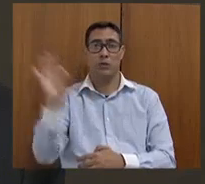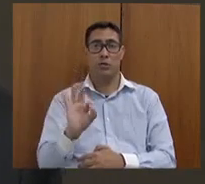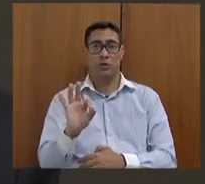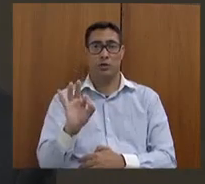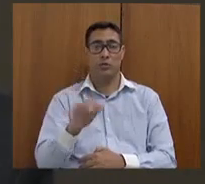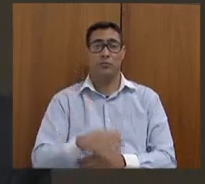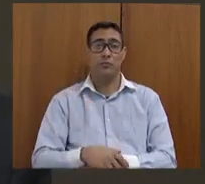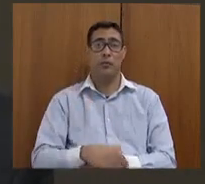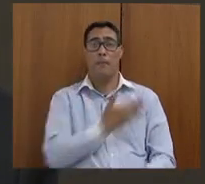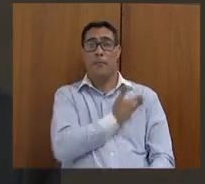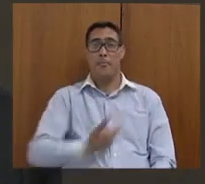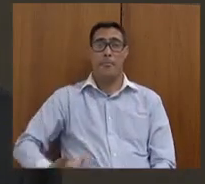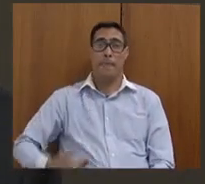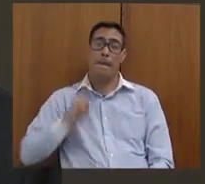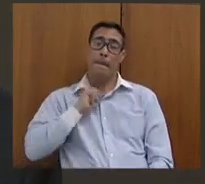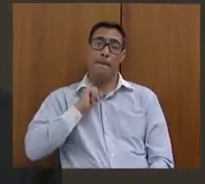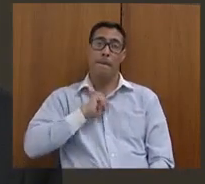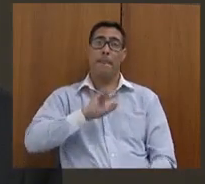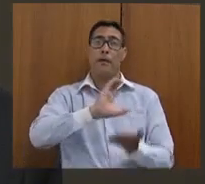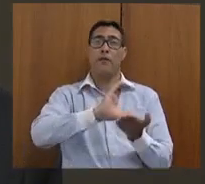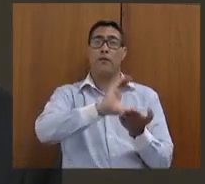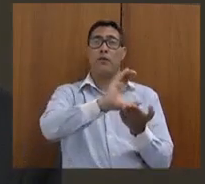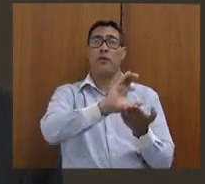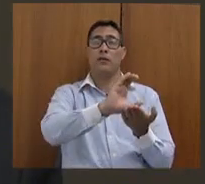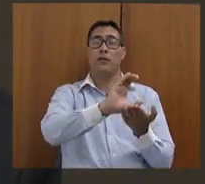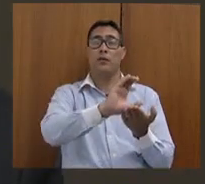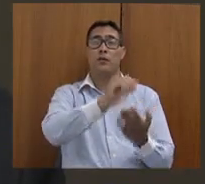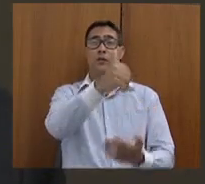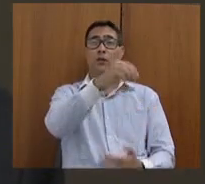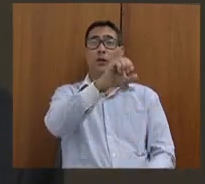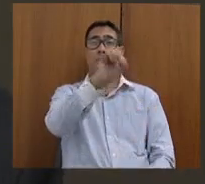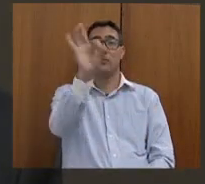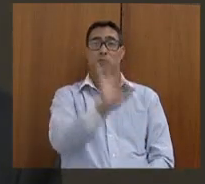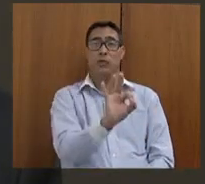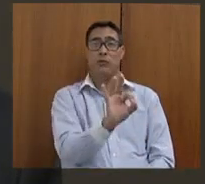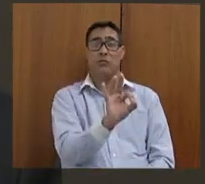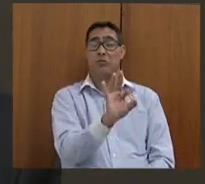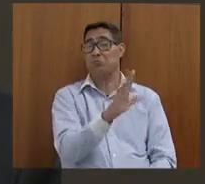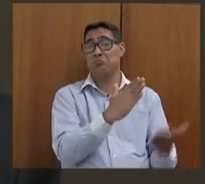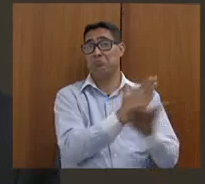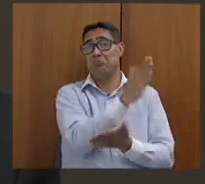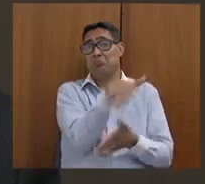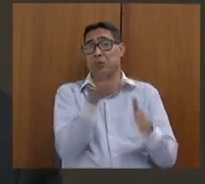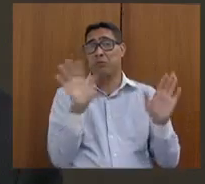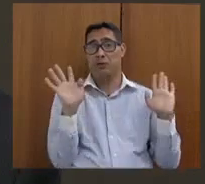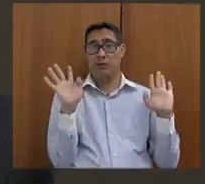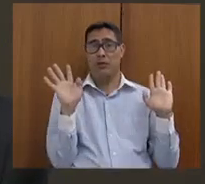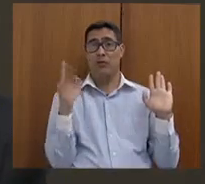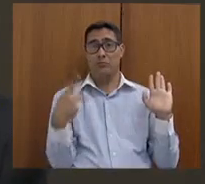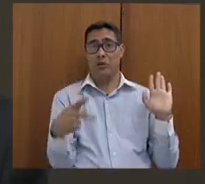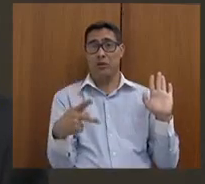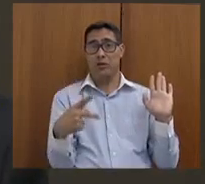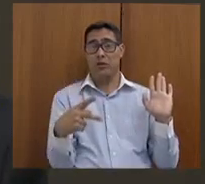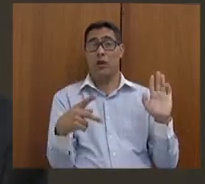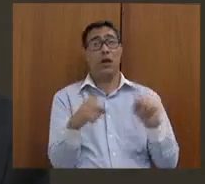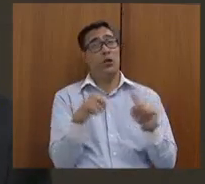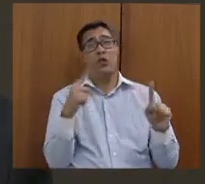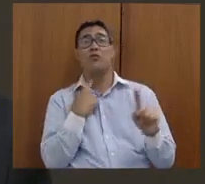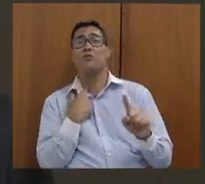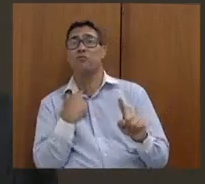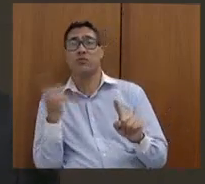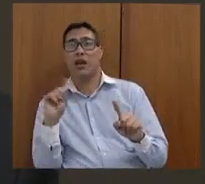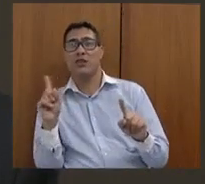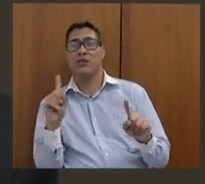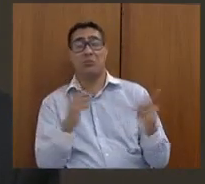o estado de Minas Gerais ofereceu 10%, Eu Fui aprovado aqui na contra a nossa vontade mas